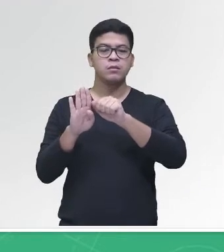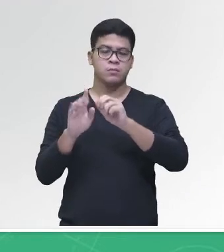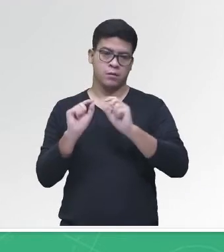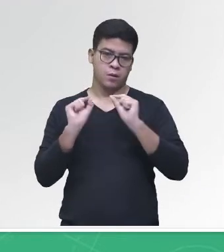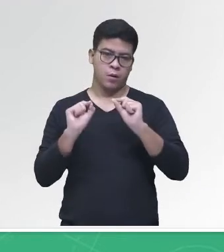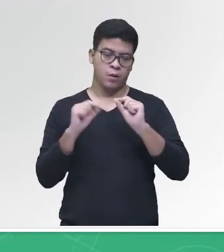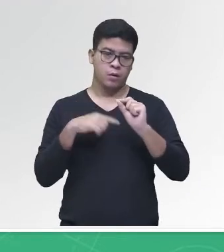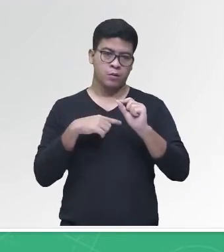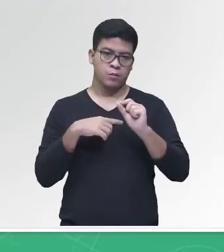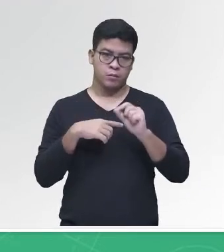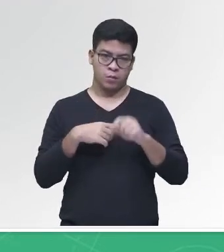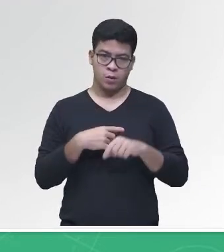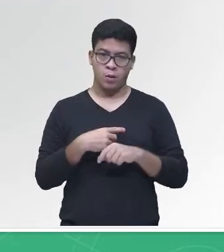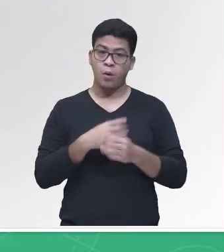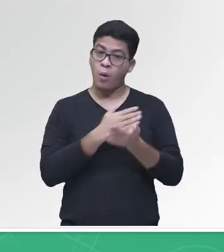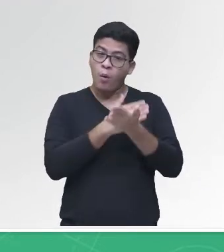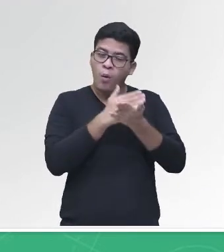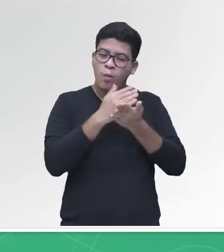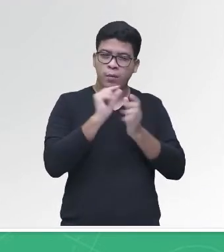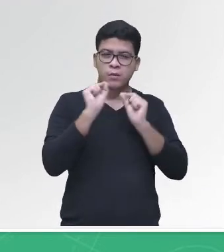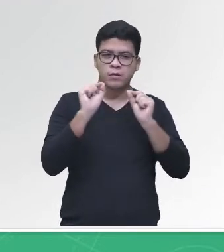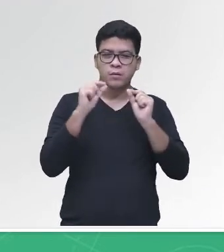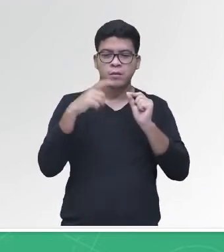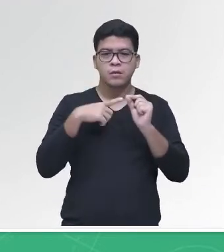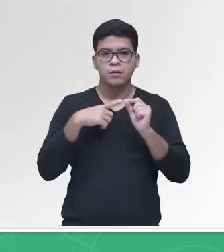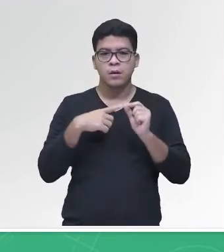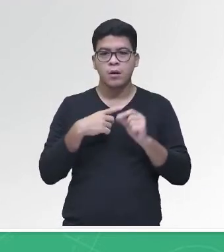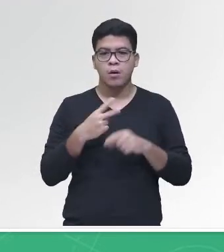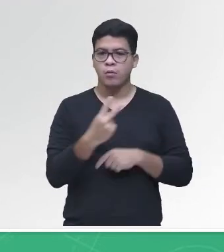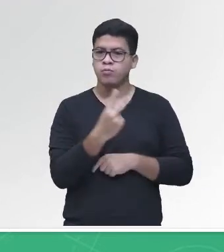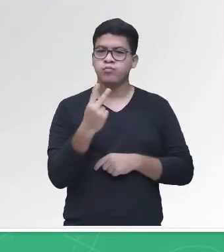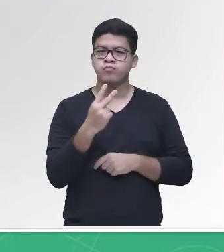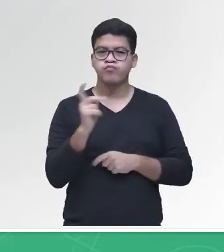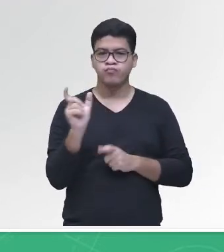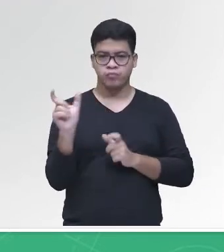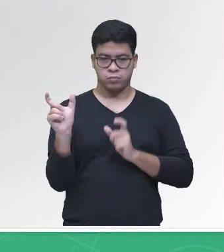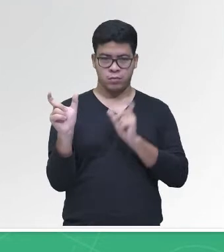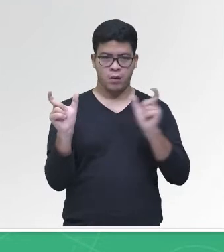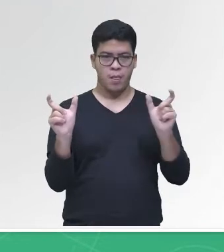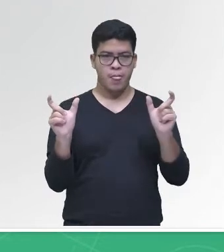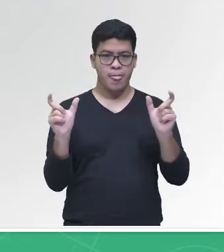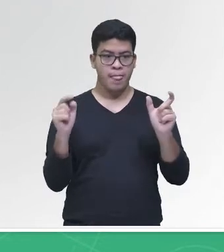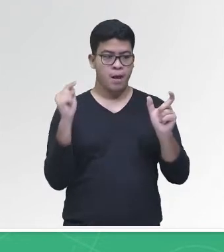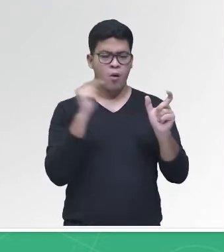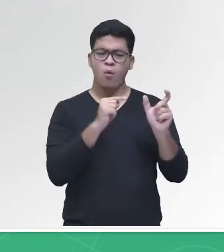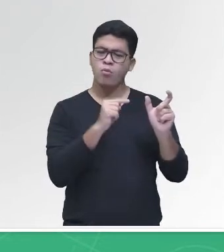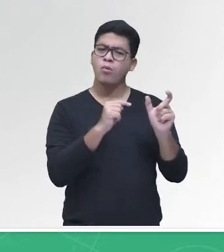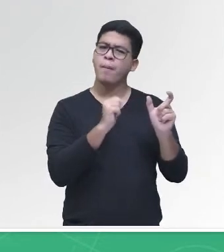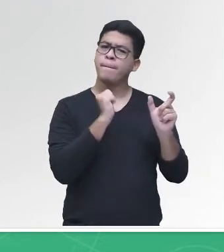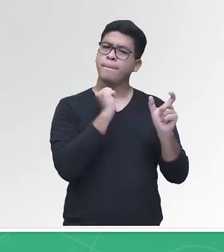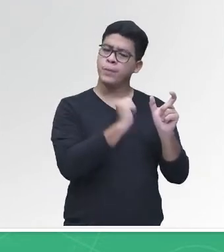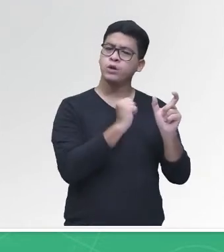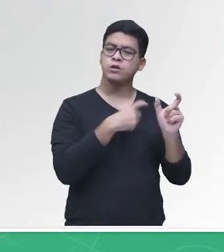iniciais. 2 corpos condutores, pelo menos um eletrizado. Viram que no outro lá nós temos o